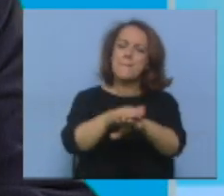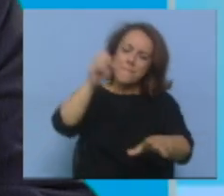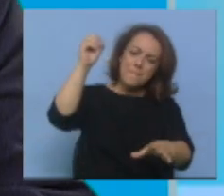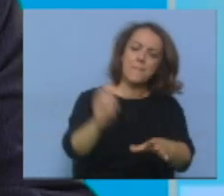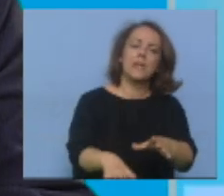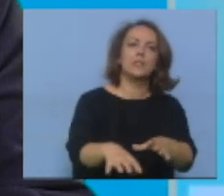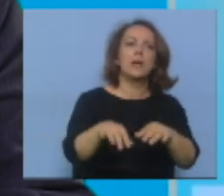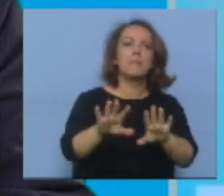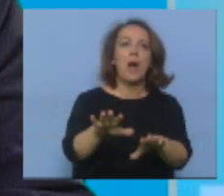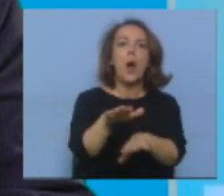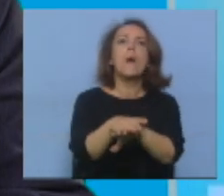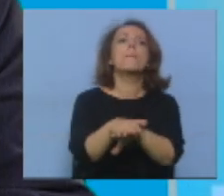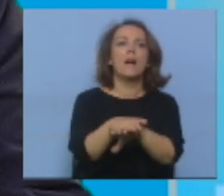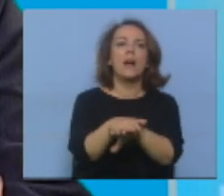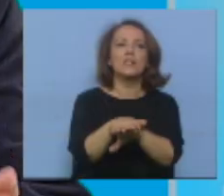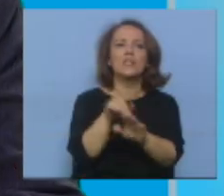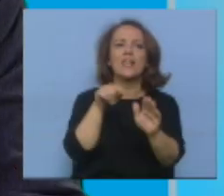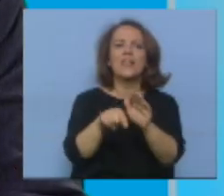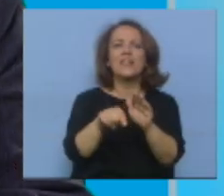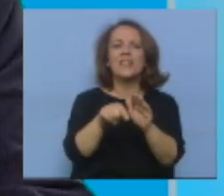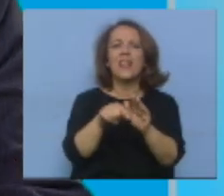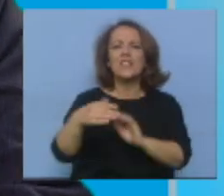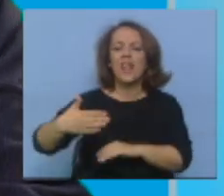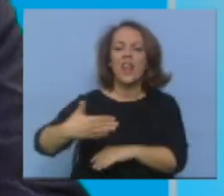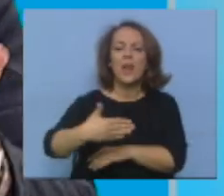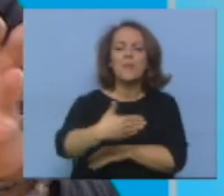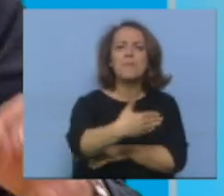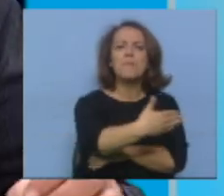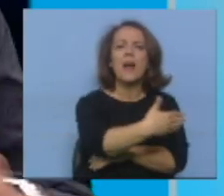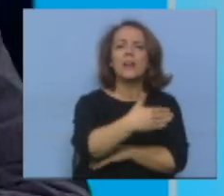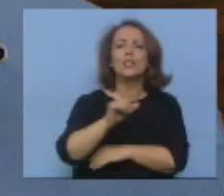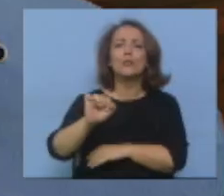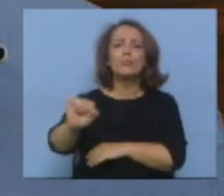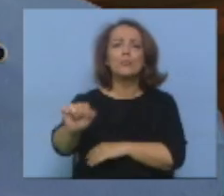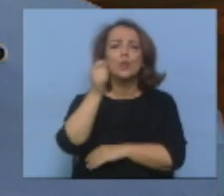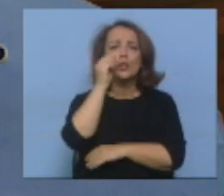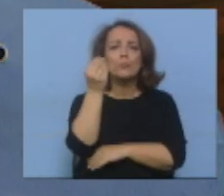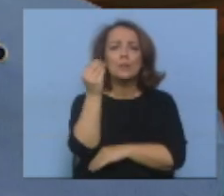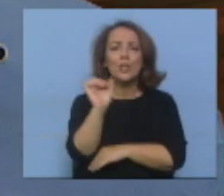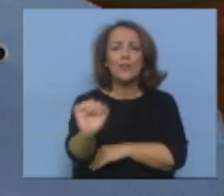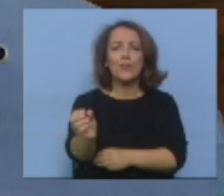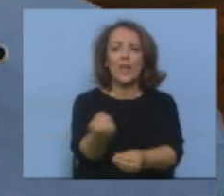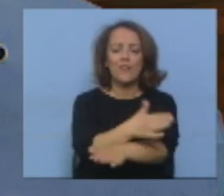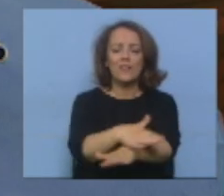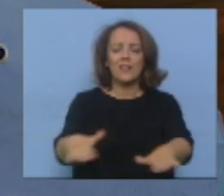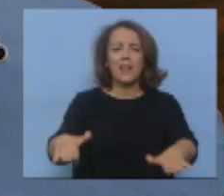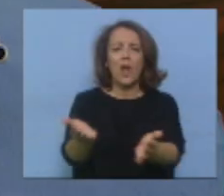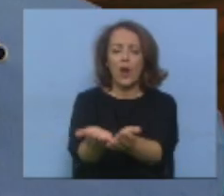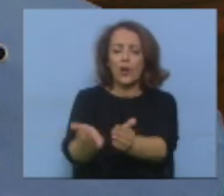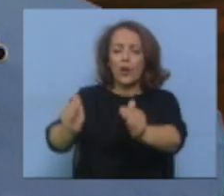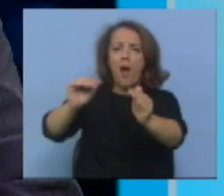E afinal o peixe estava dentro de um aquário. Era dos meninos do infantário que tinham peixe no aquário. Não é? Coisas